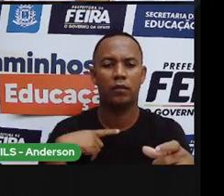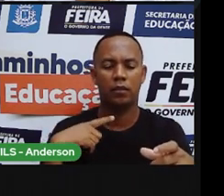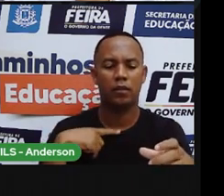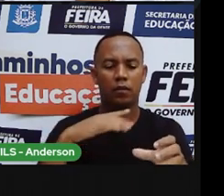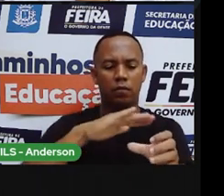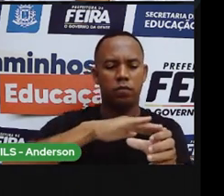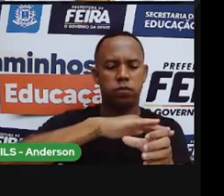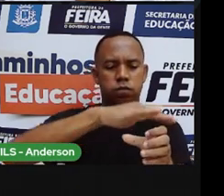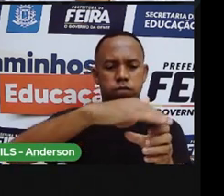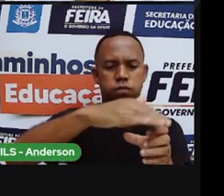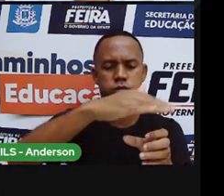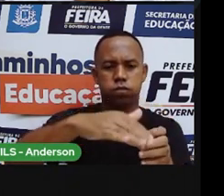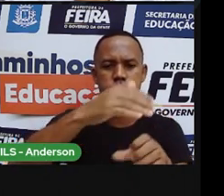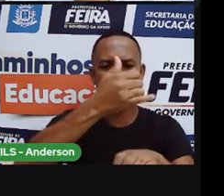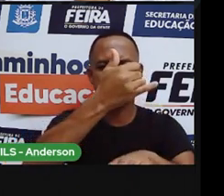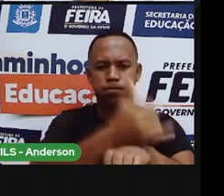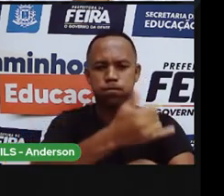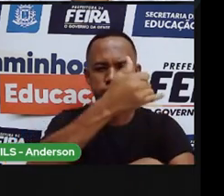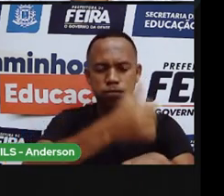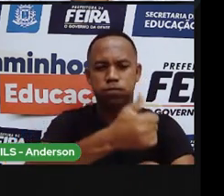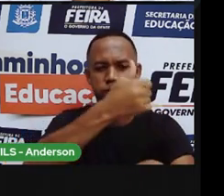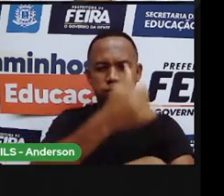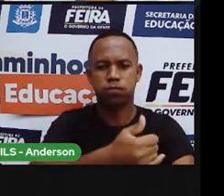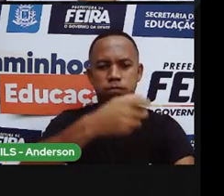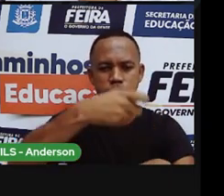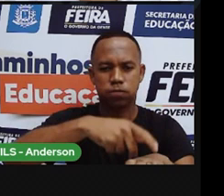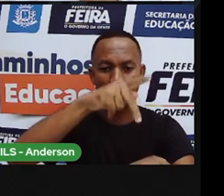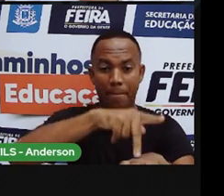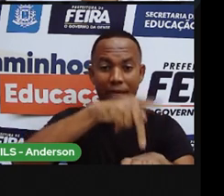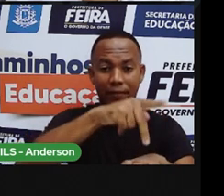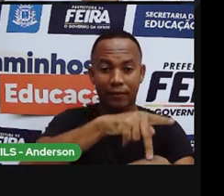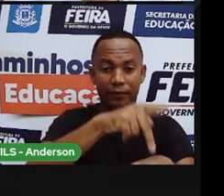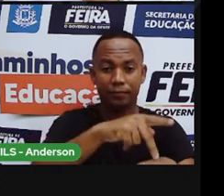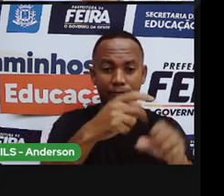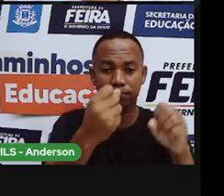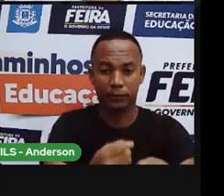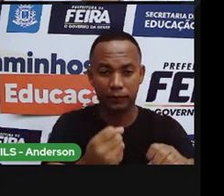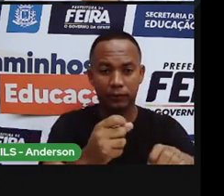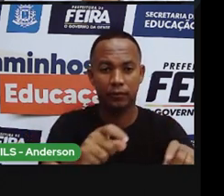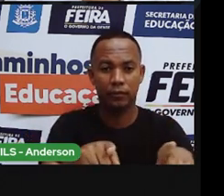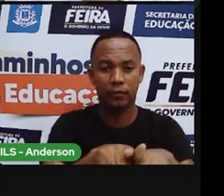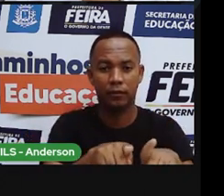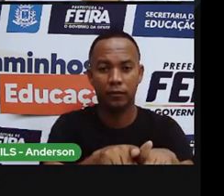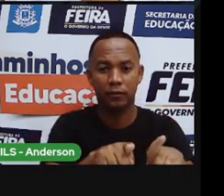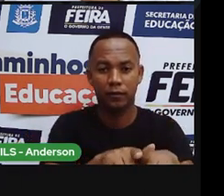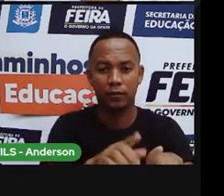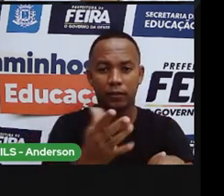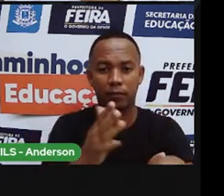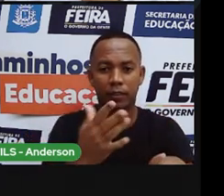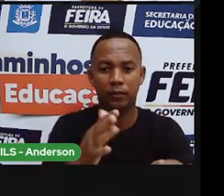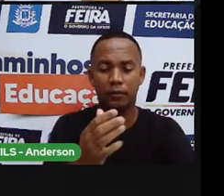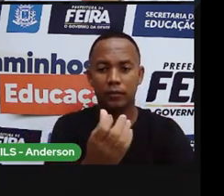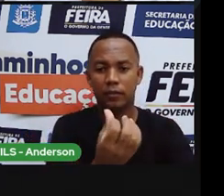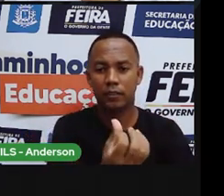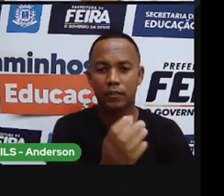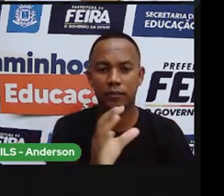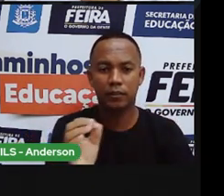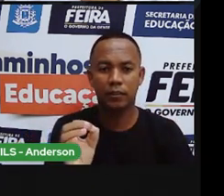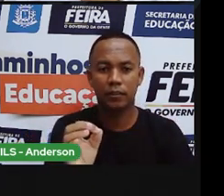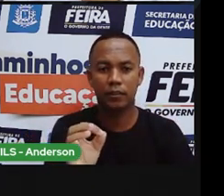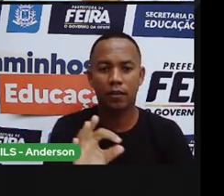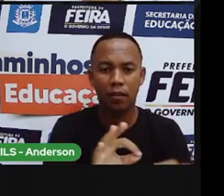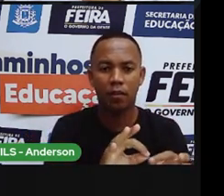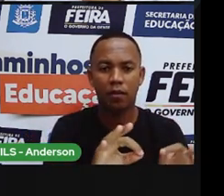da Terra é dura e rochosa, que é o solo, né, que a gente habita. E tem até 60 quilômetros de